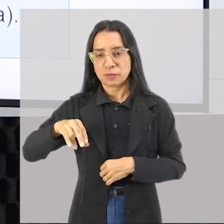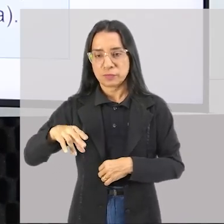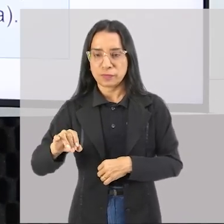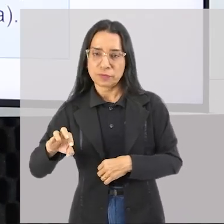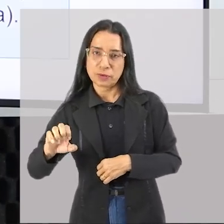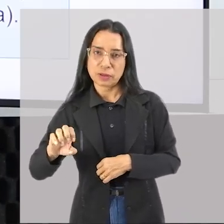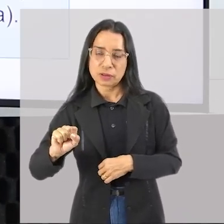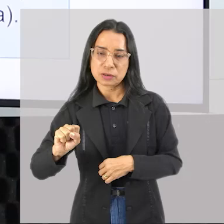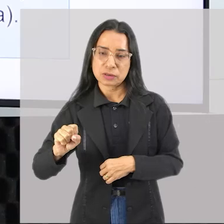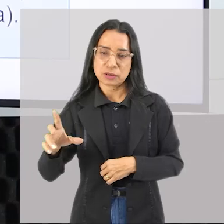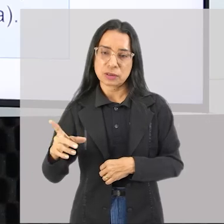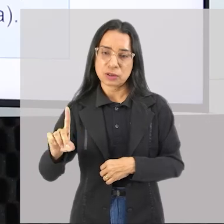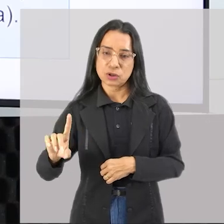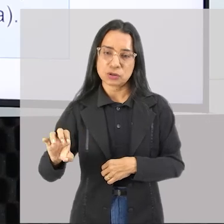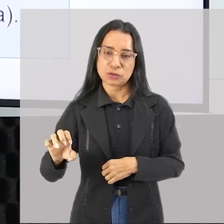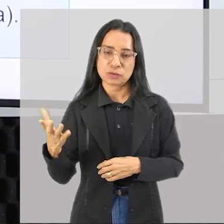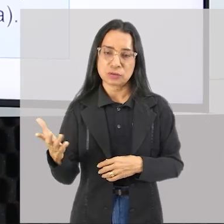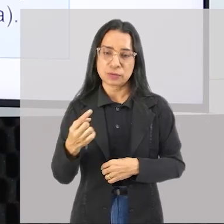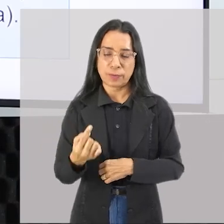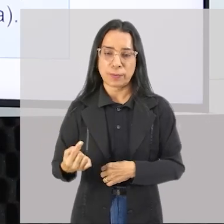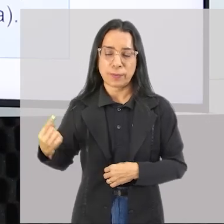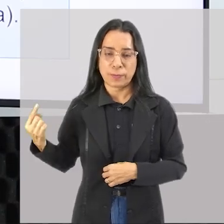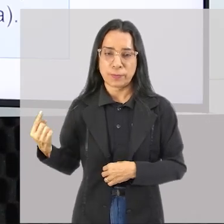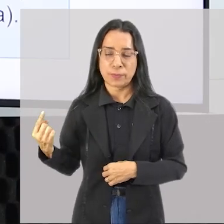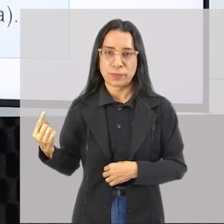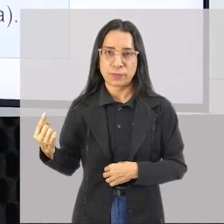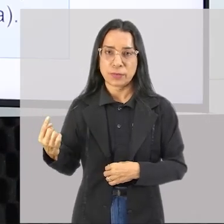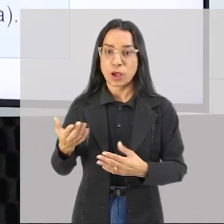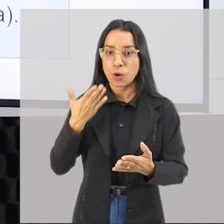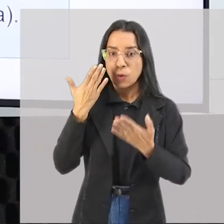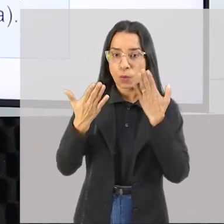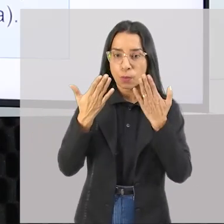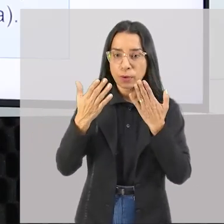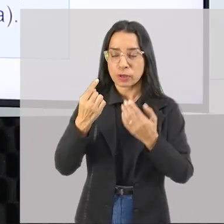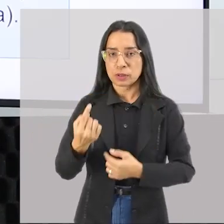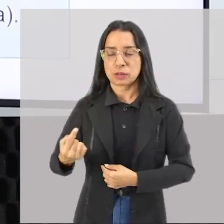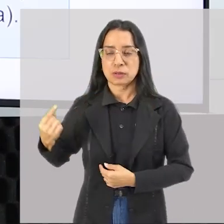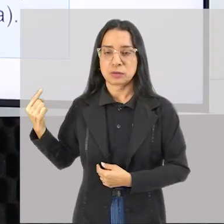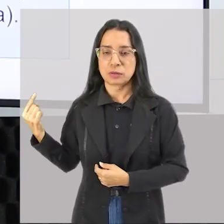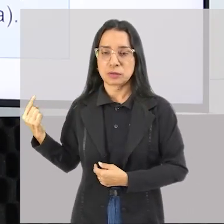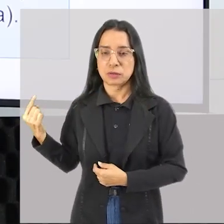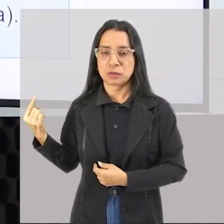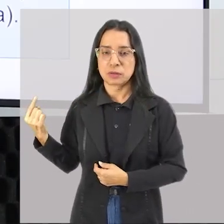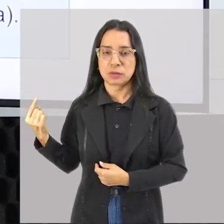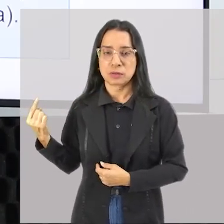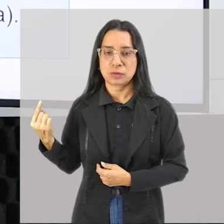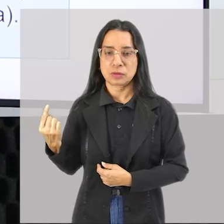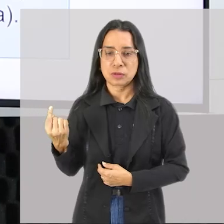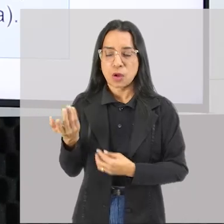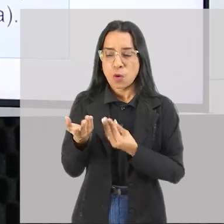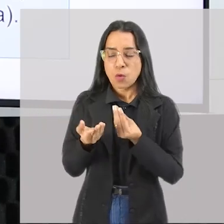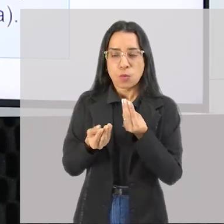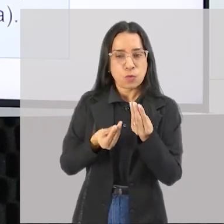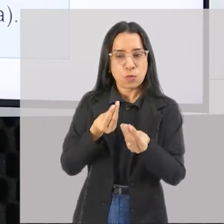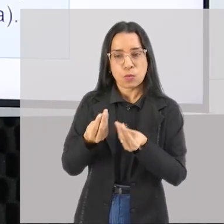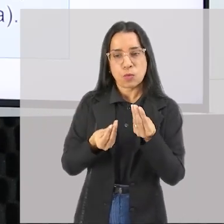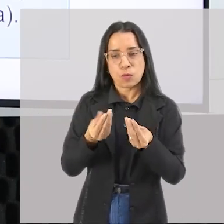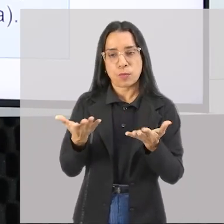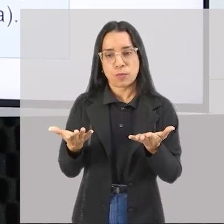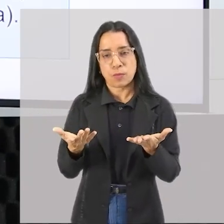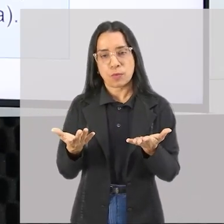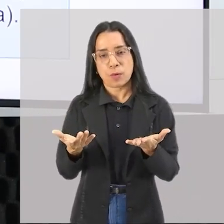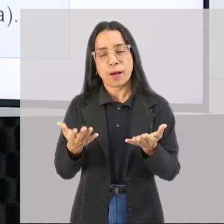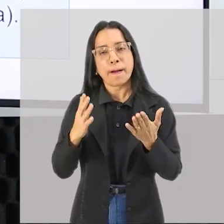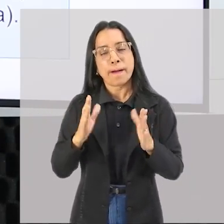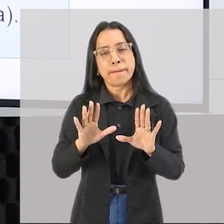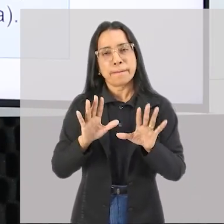de, para dar a ideia de oposição. Comparação, eu posso ter o like, que é o mais comum.